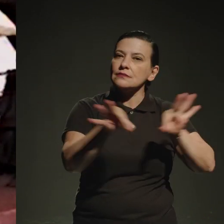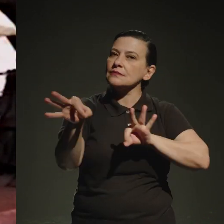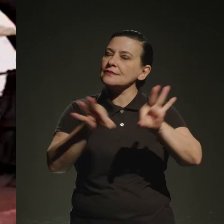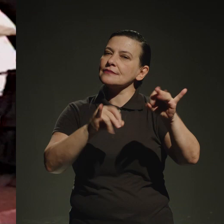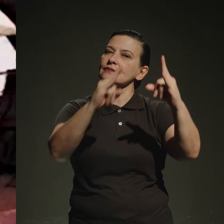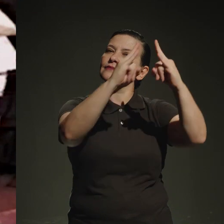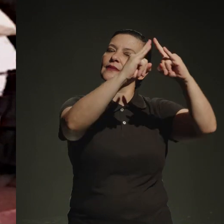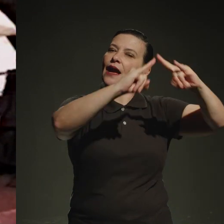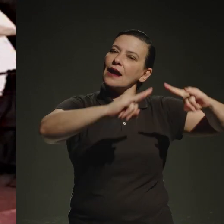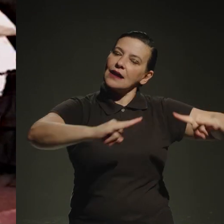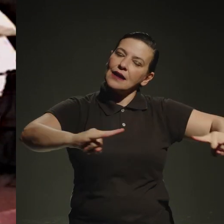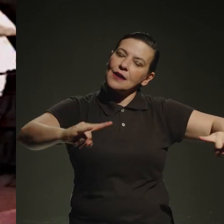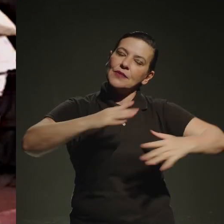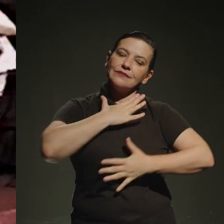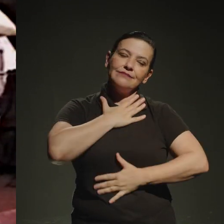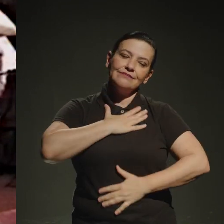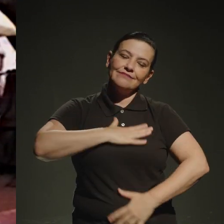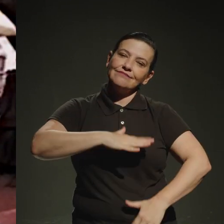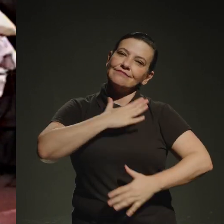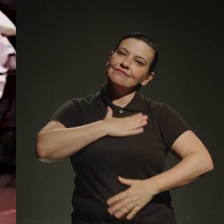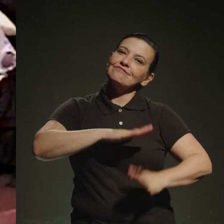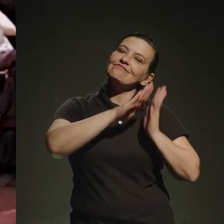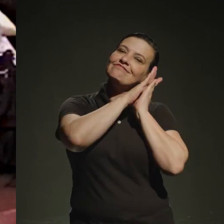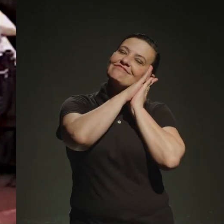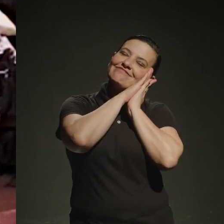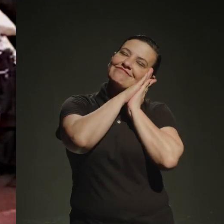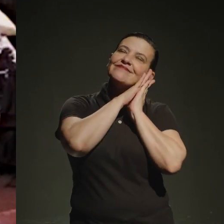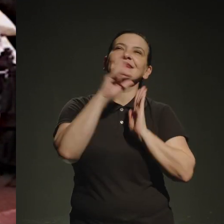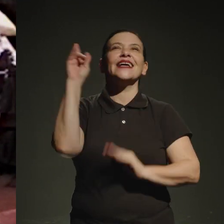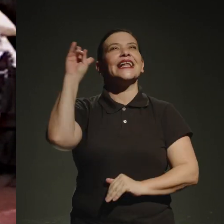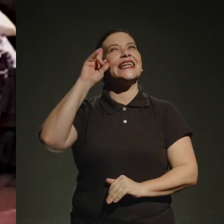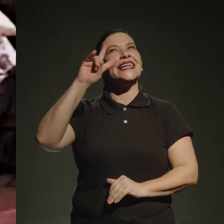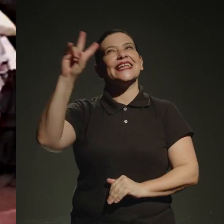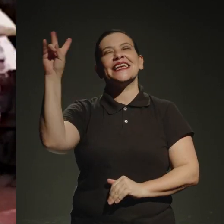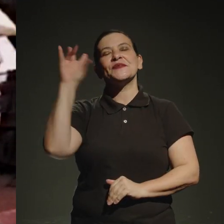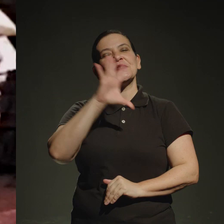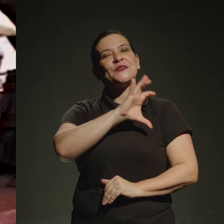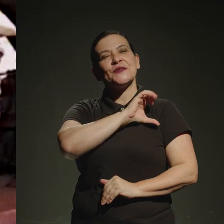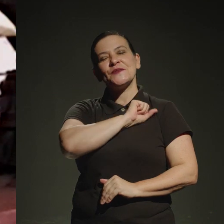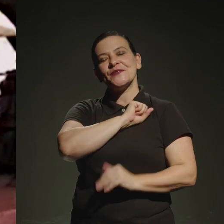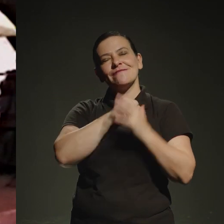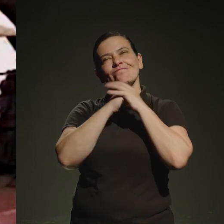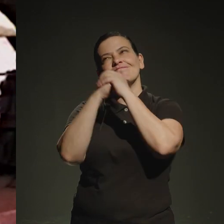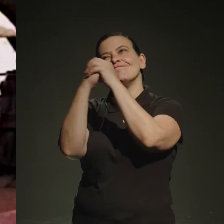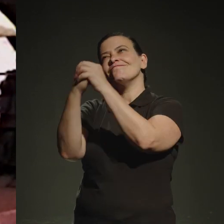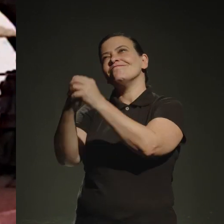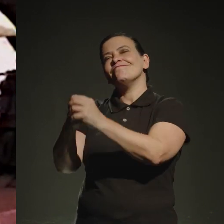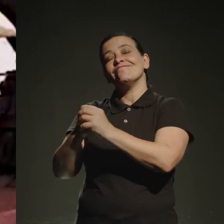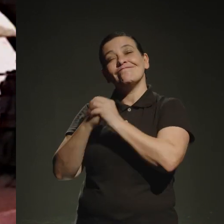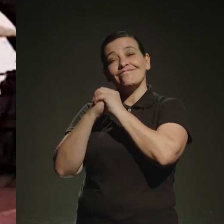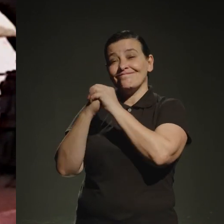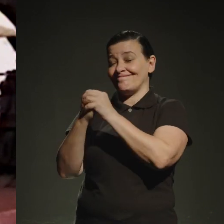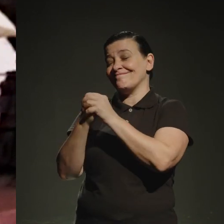orações. Convenhamos, compadre Sancho, certamente o píparo não é o adjetivo